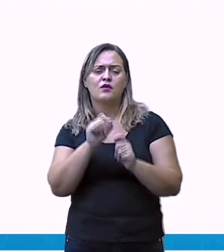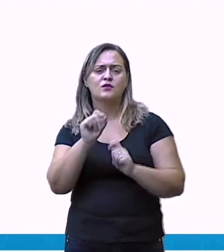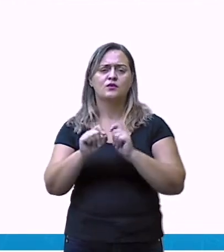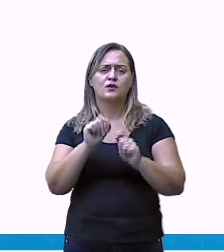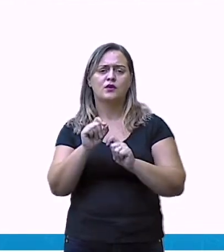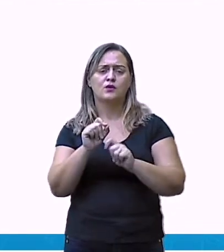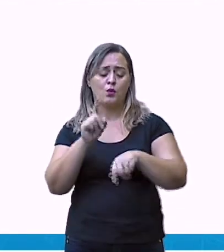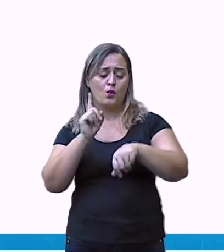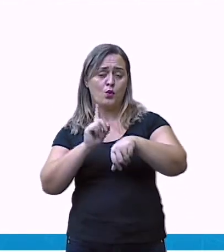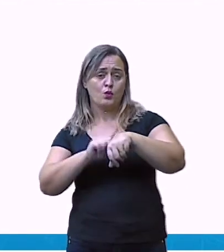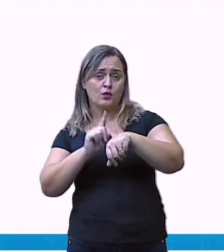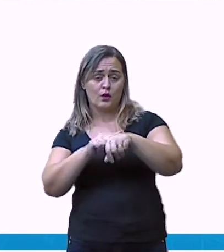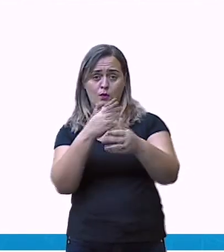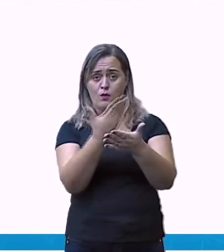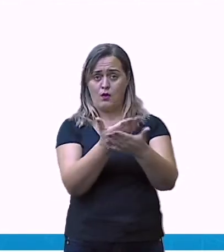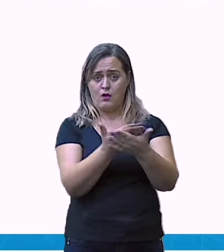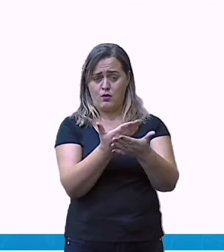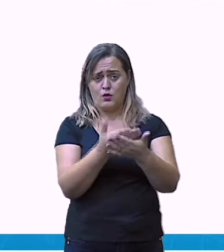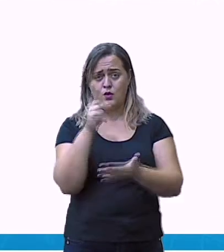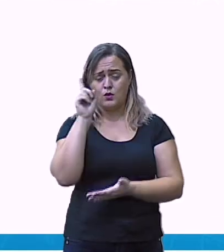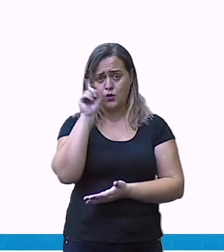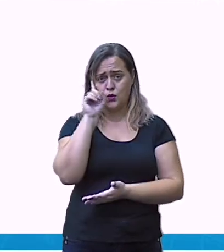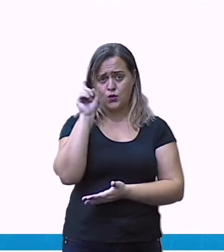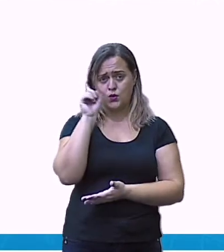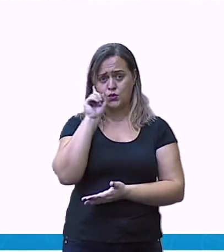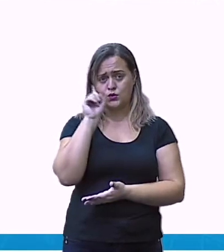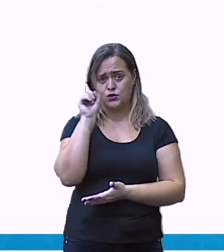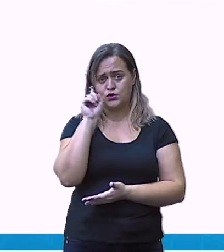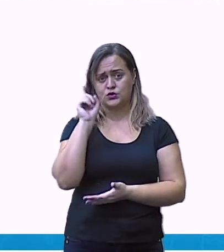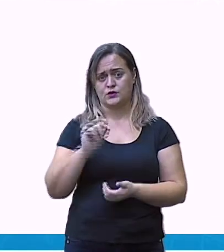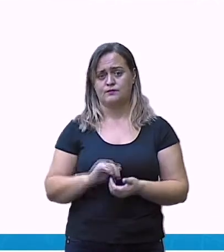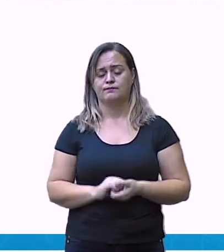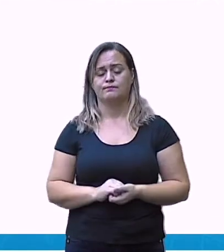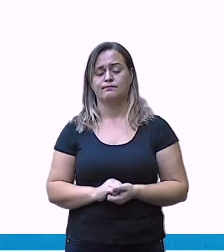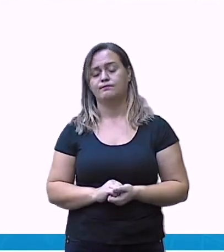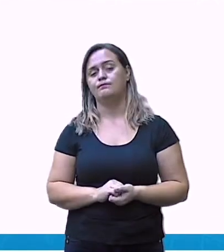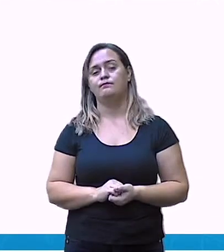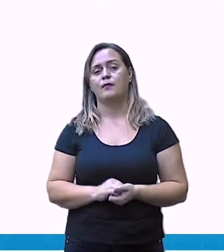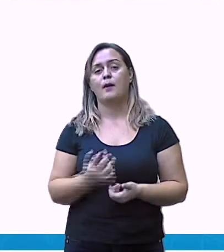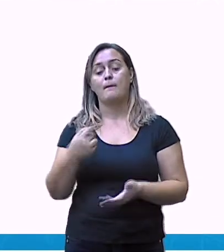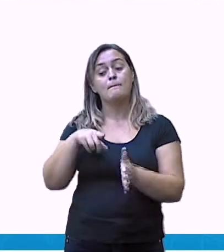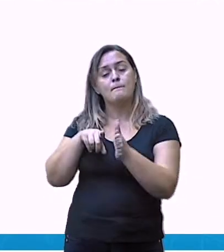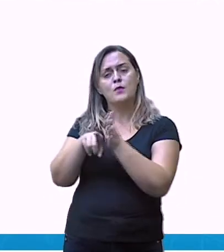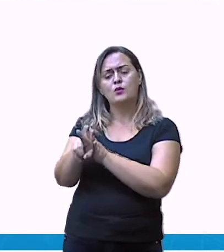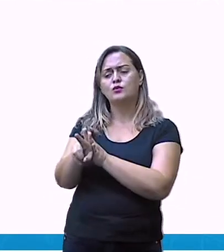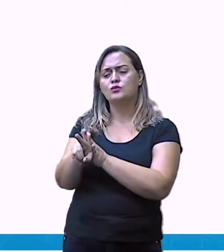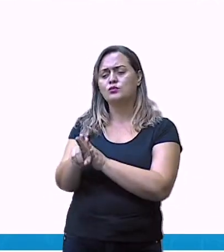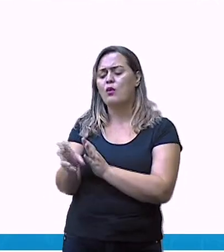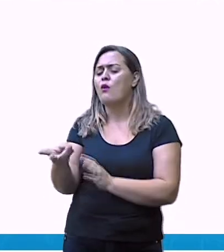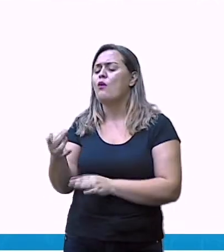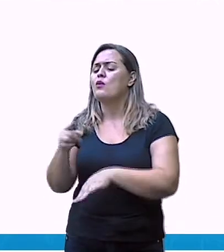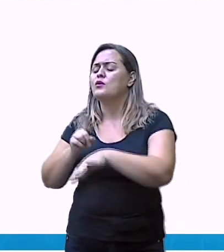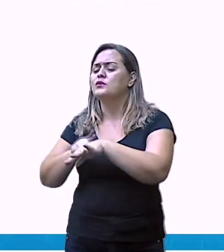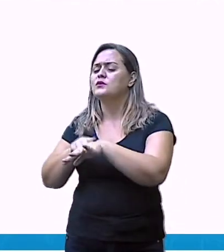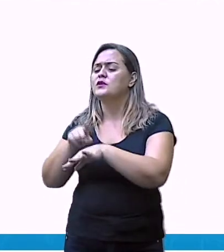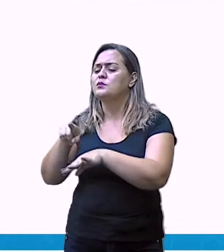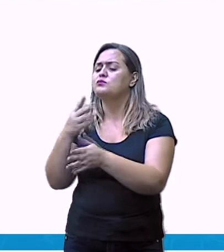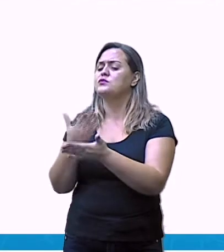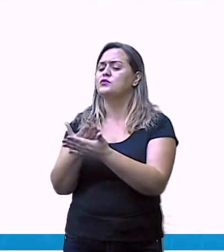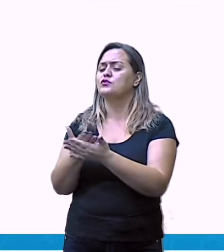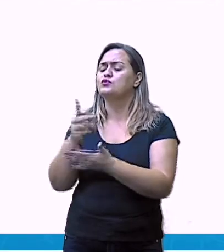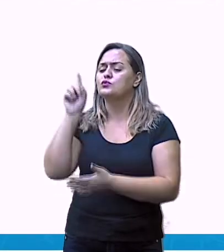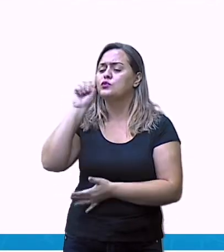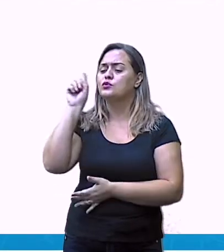estudos, que é o tema desse gráfico. Então, as meninas, 66% das meninas